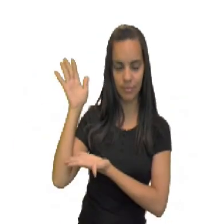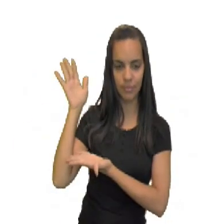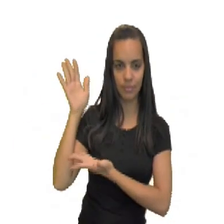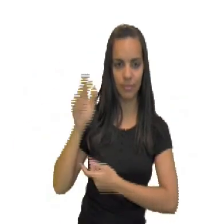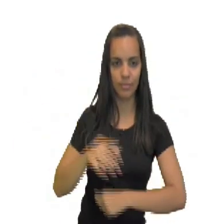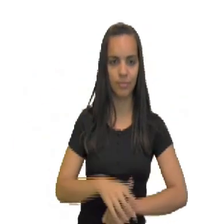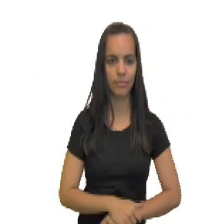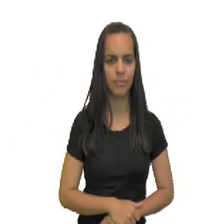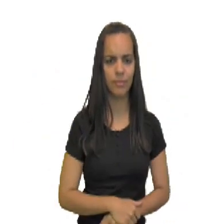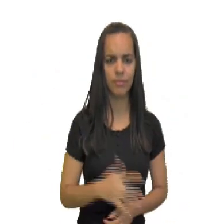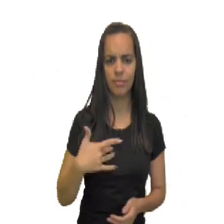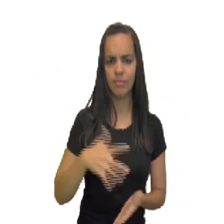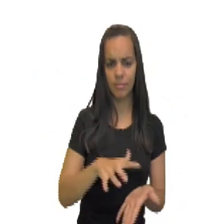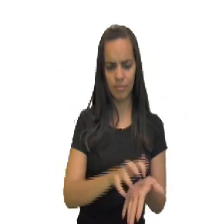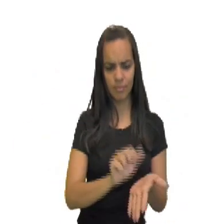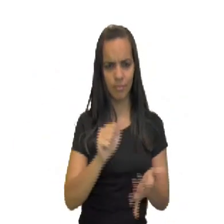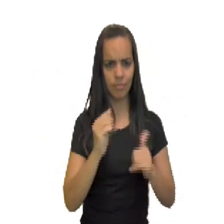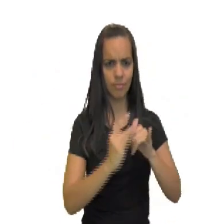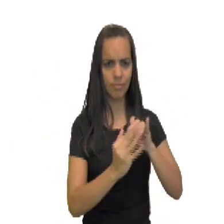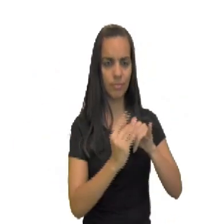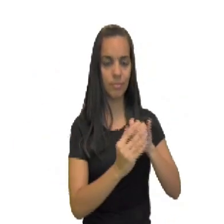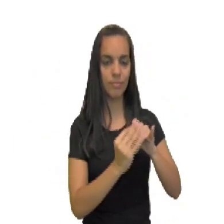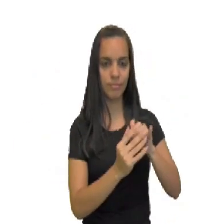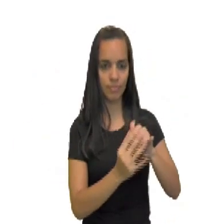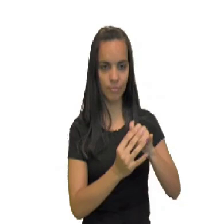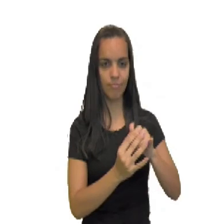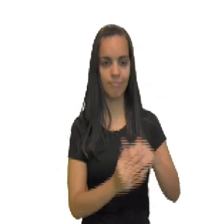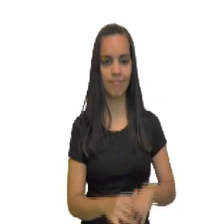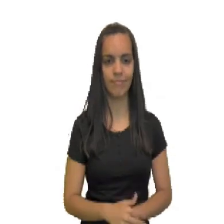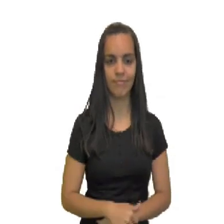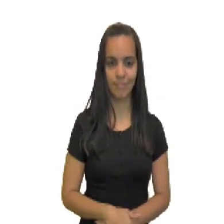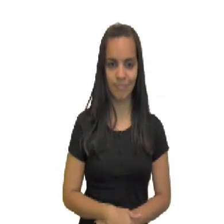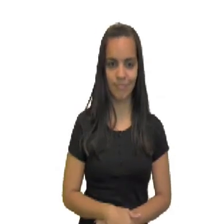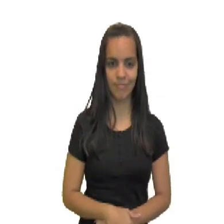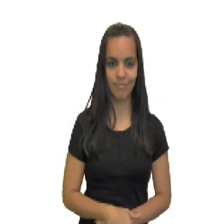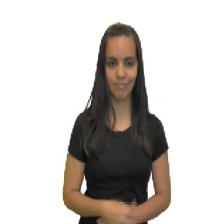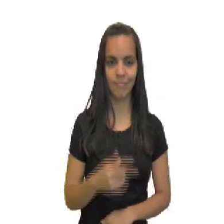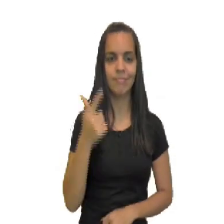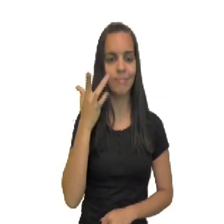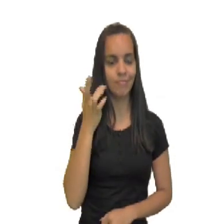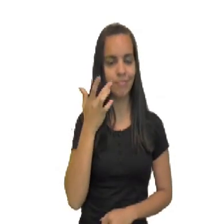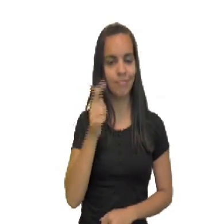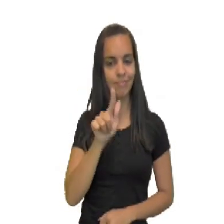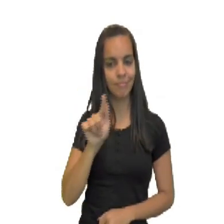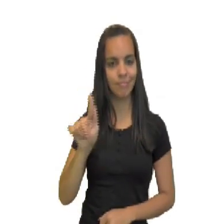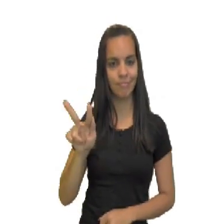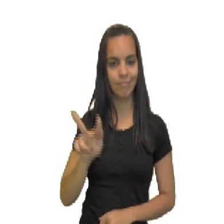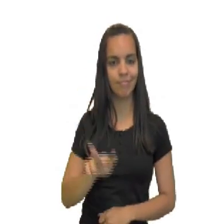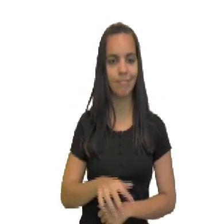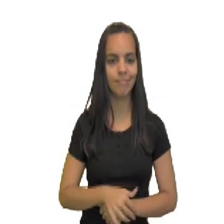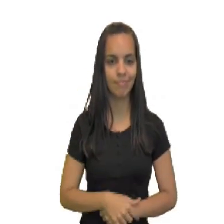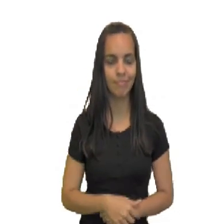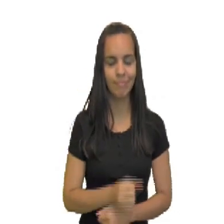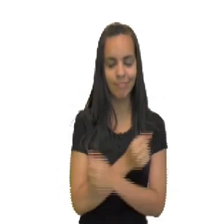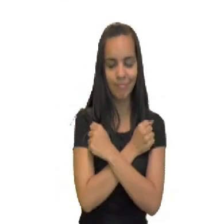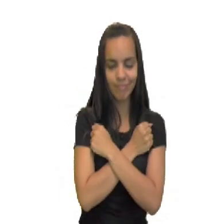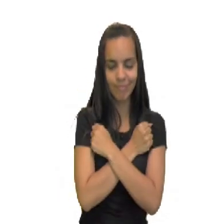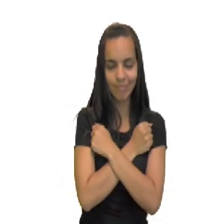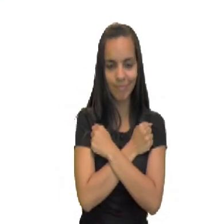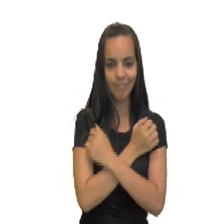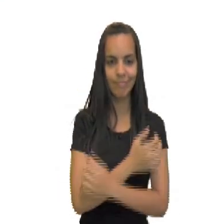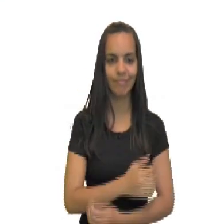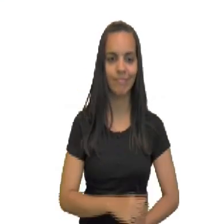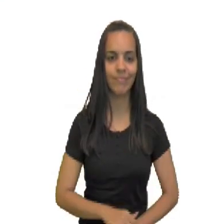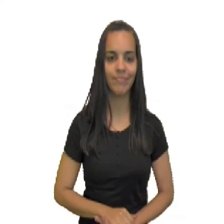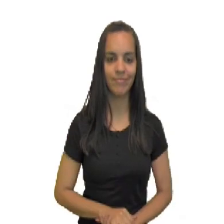canto da tela. E também se inscreva em nosso canal no YouTube, SMED GV. Um abraço a todos.